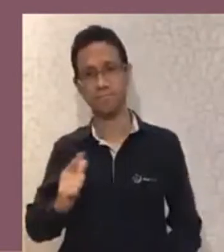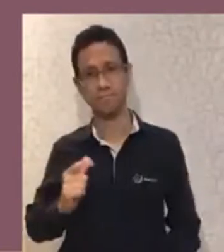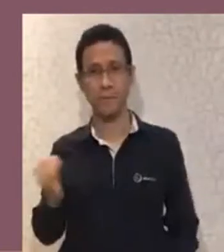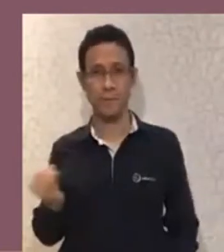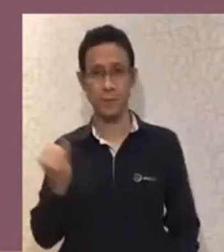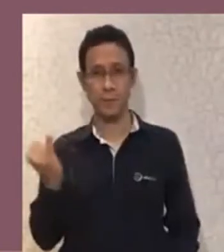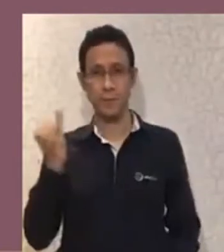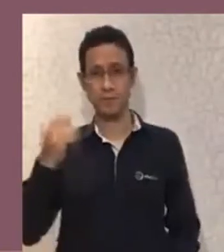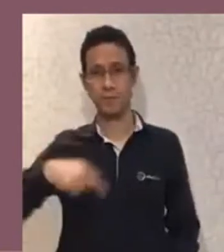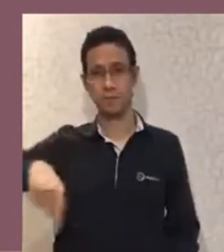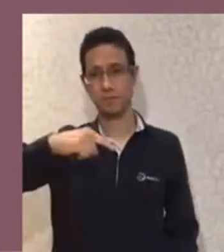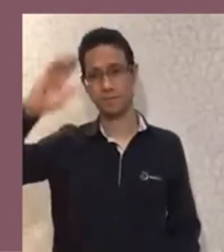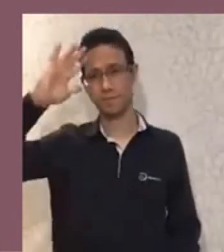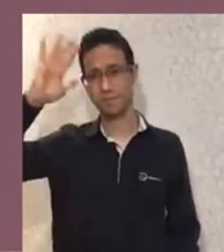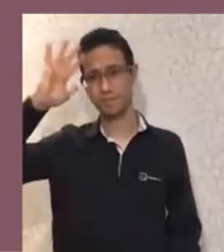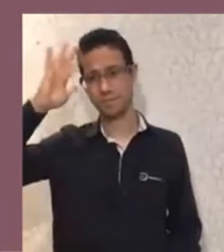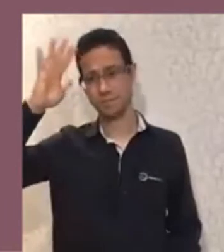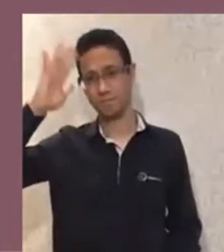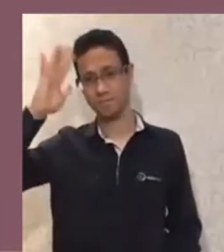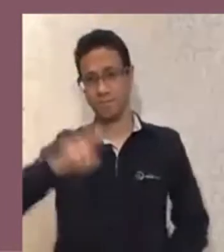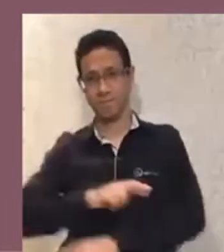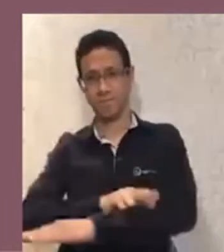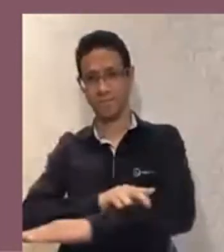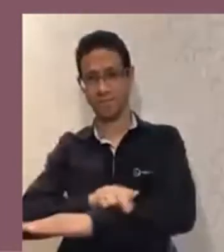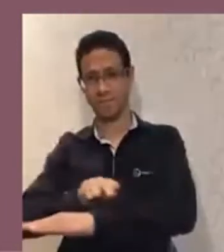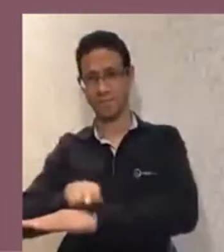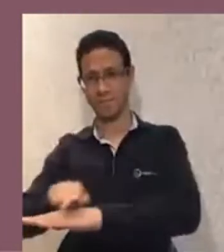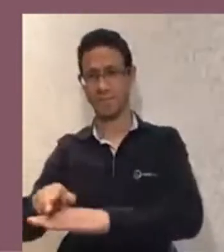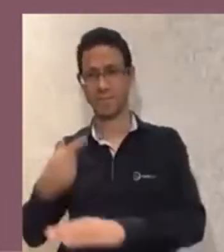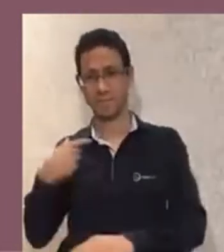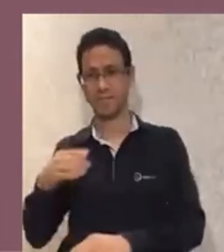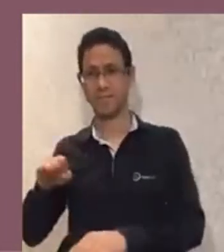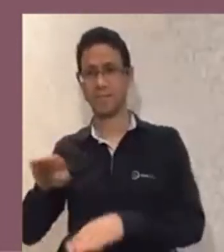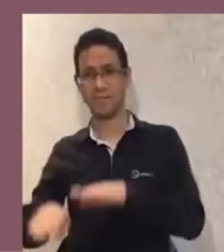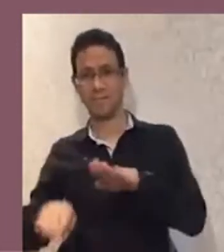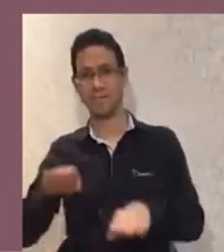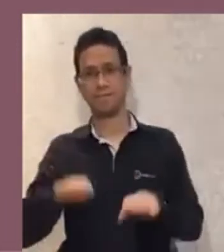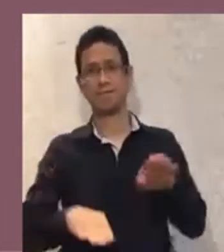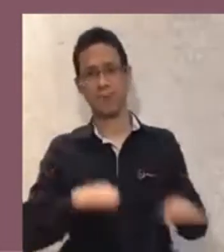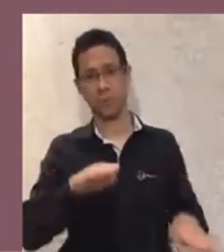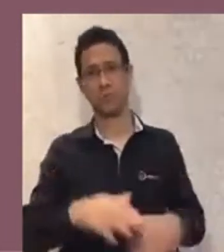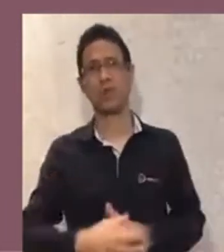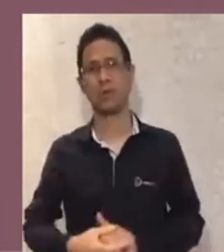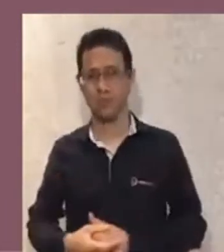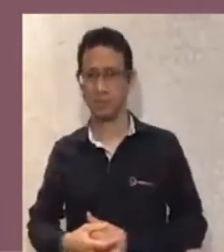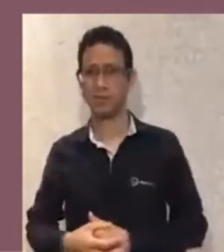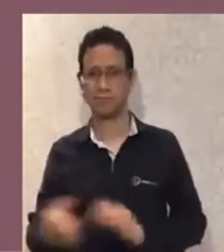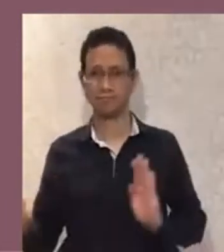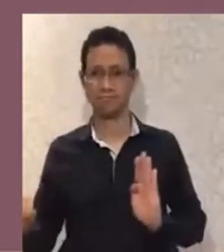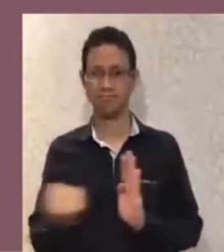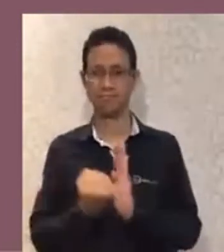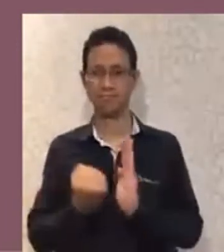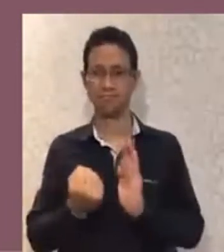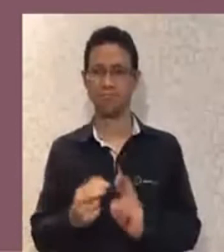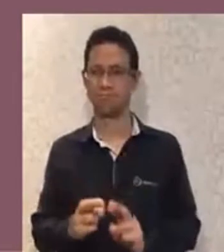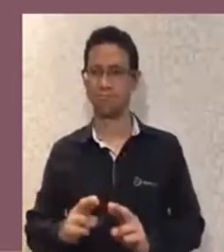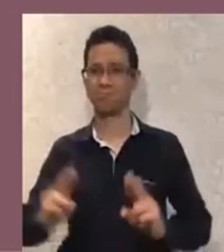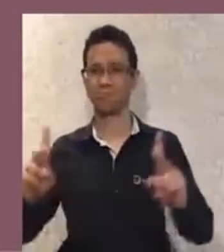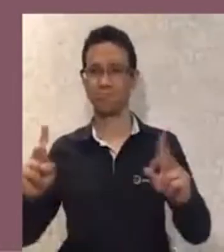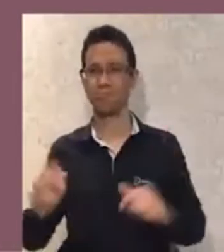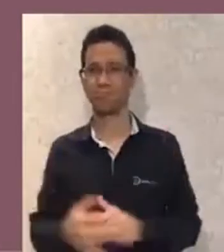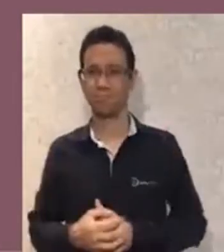pensar que a raça é um marcador de desigualdade, né? É um marcador de diferença, mas é um marcador